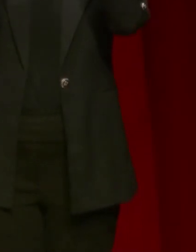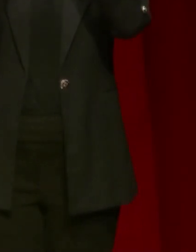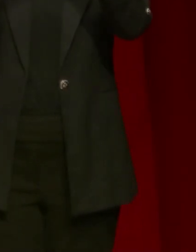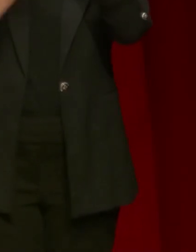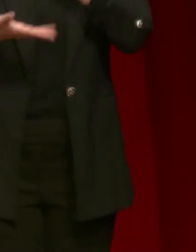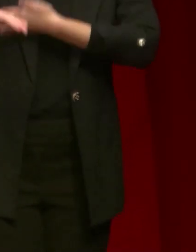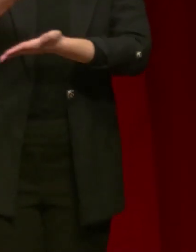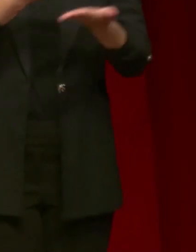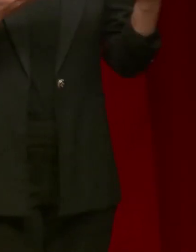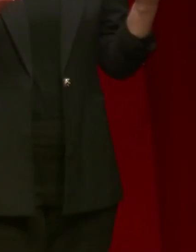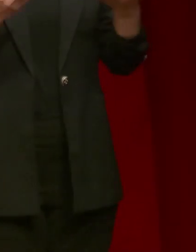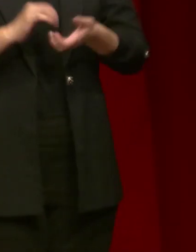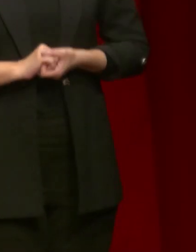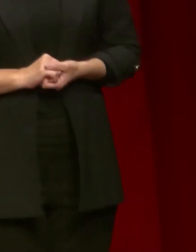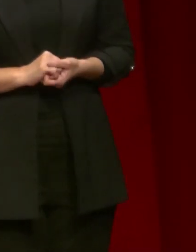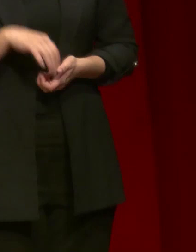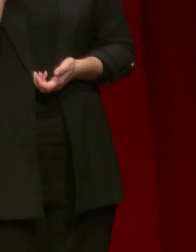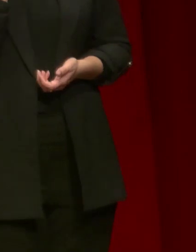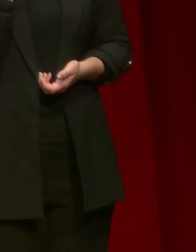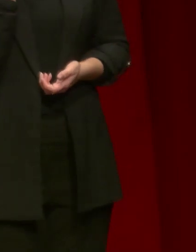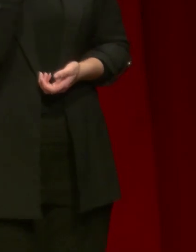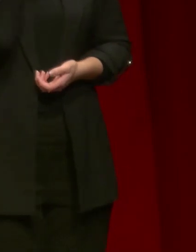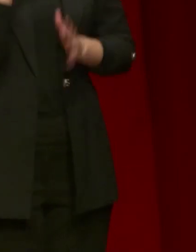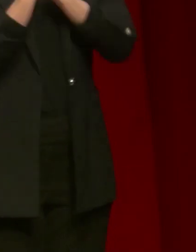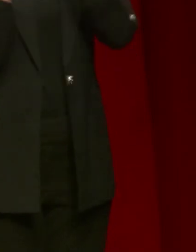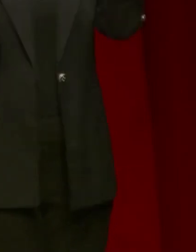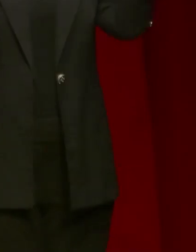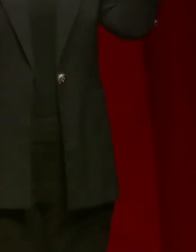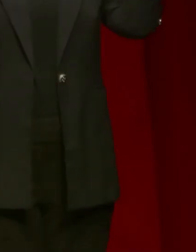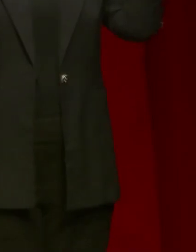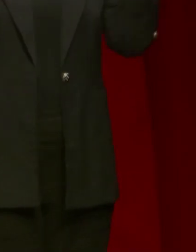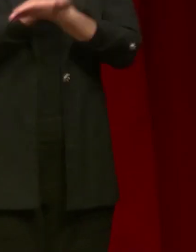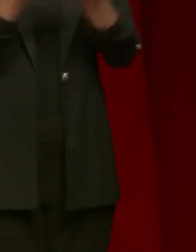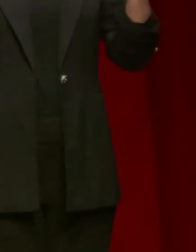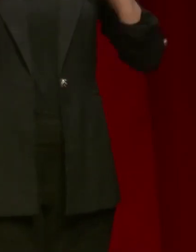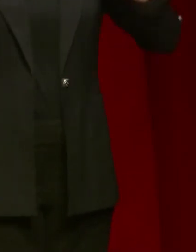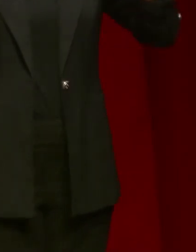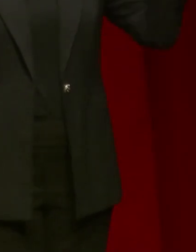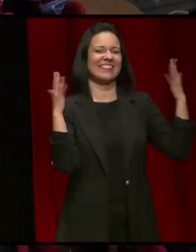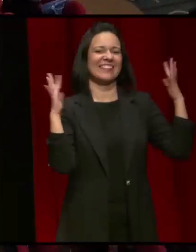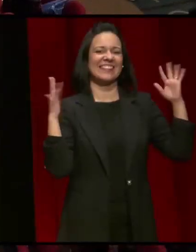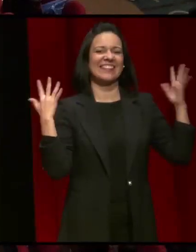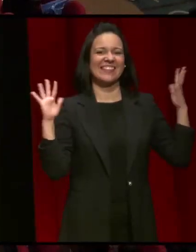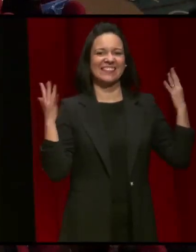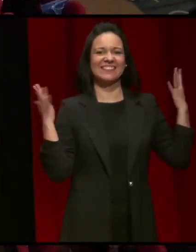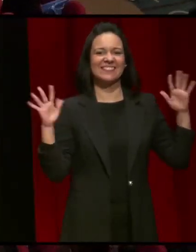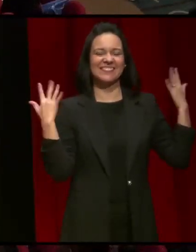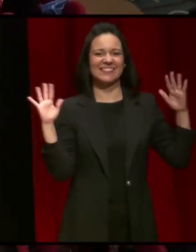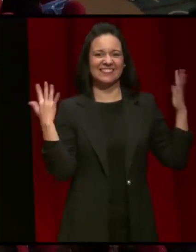respeito. Que bacana, gente. Uma salva de palmas a todos vocês.